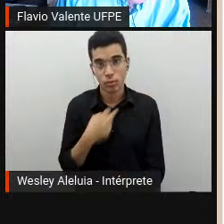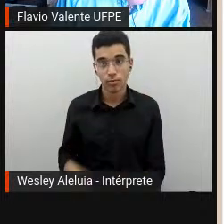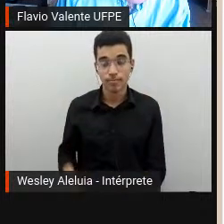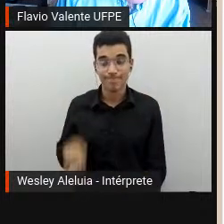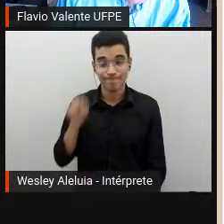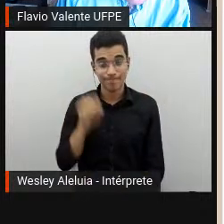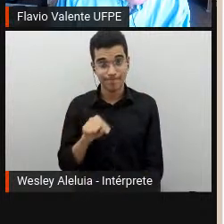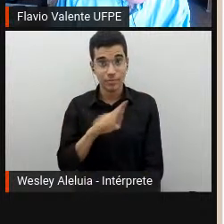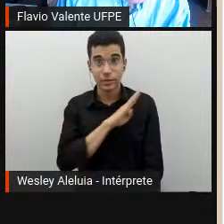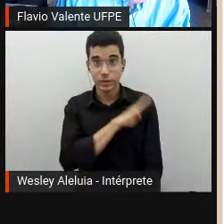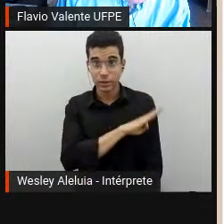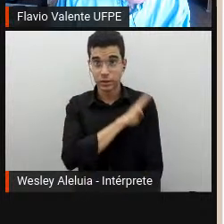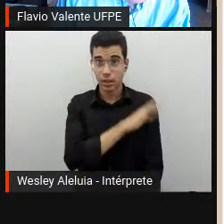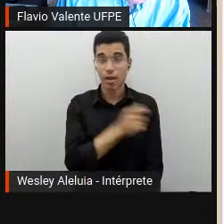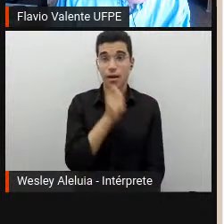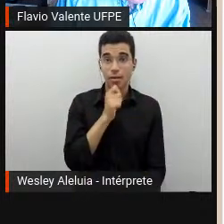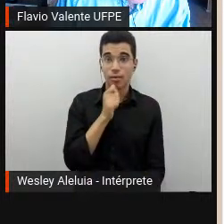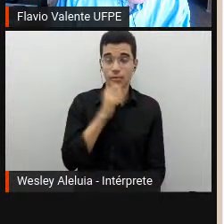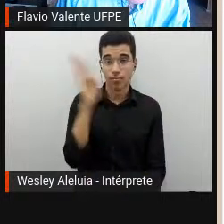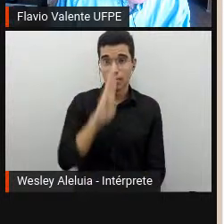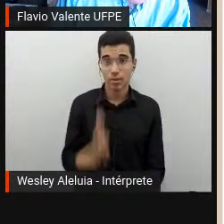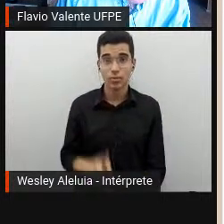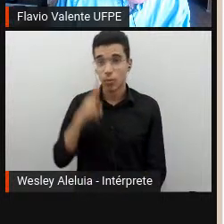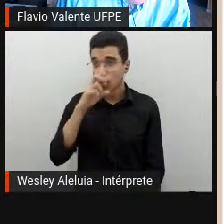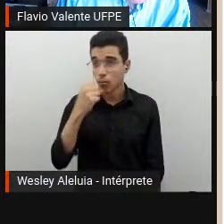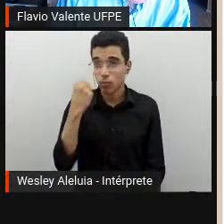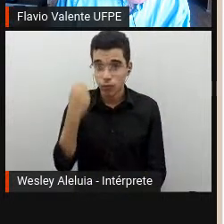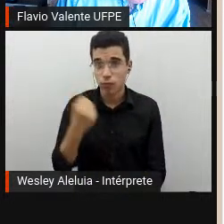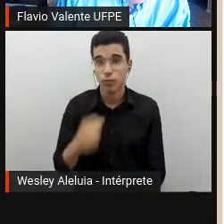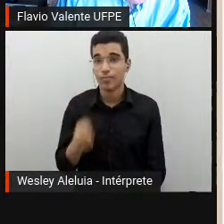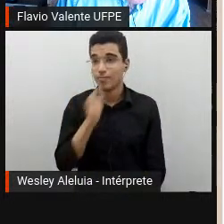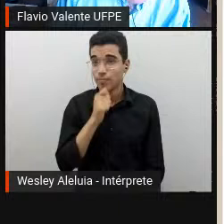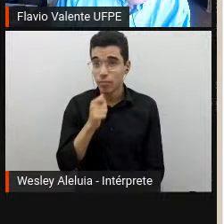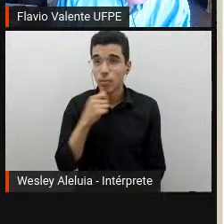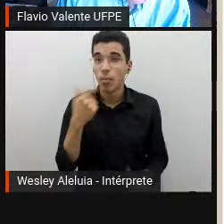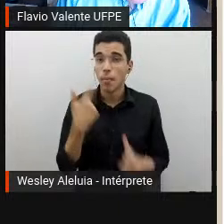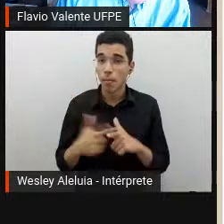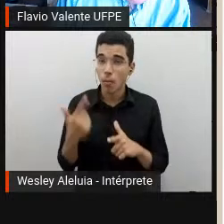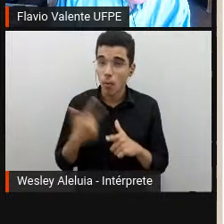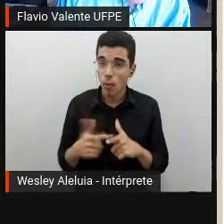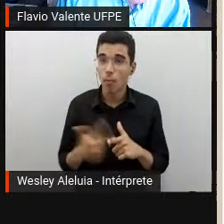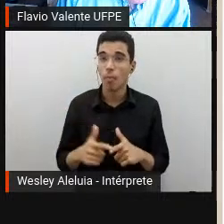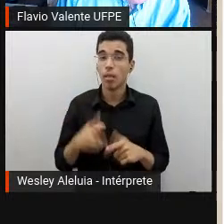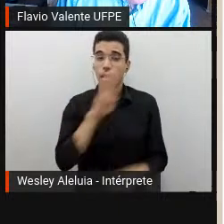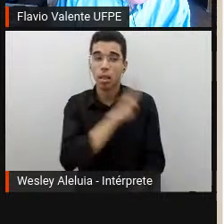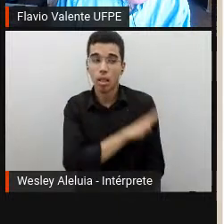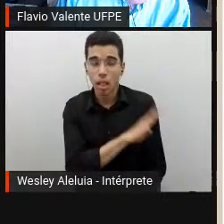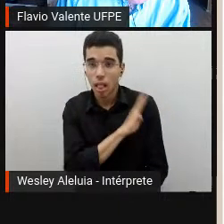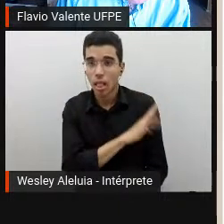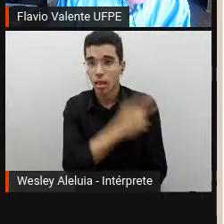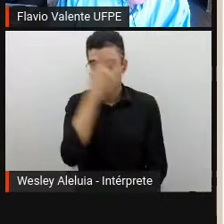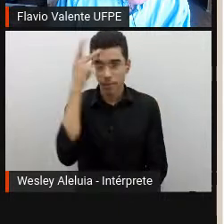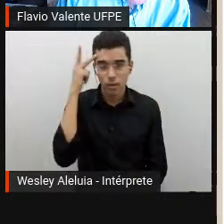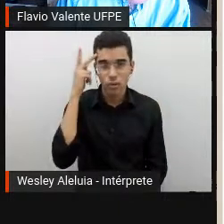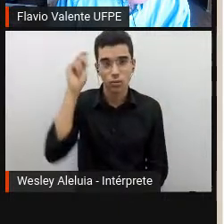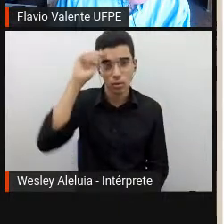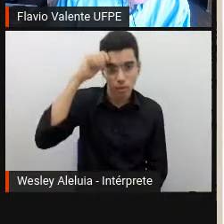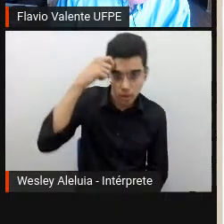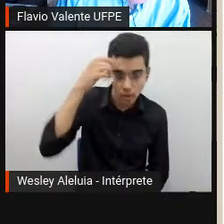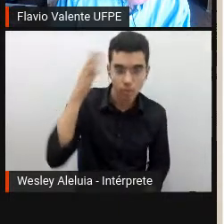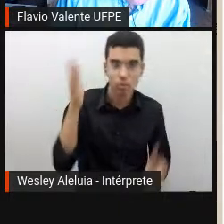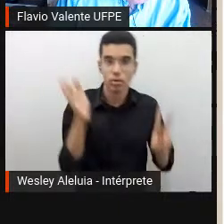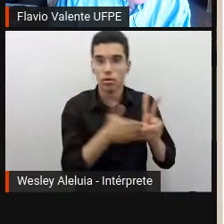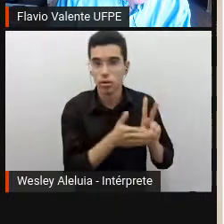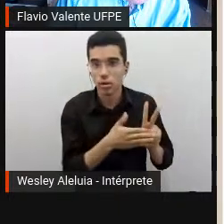uma tragédia. Nós continuamos tendo um problema de uma discriminação estrutural contra negros, contra indígenas, contra gays,